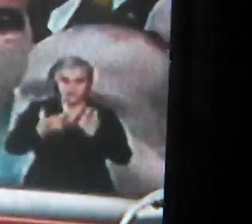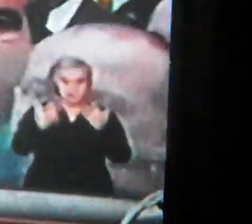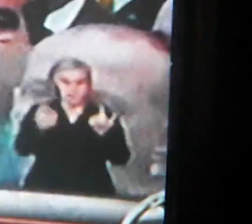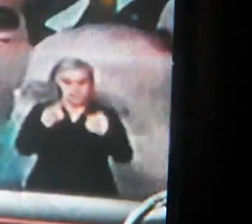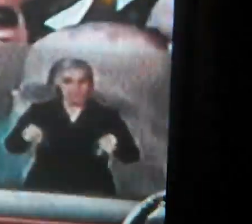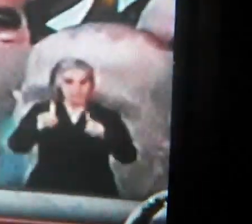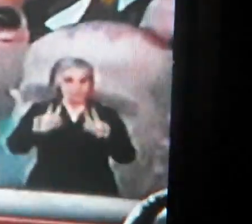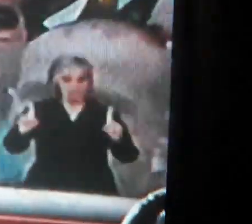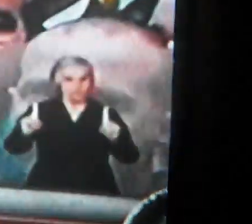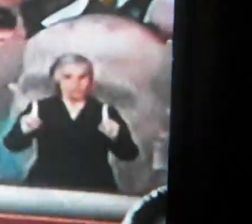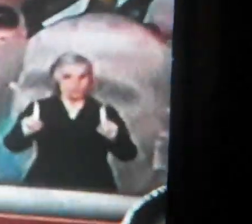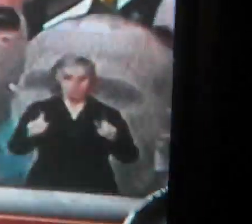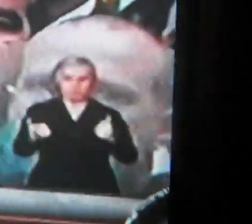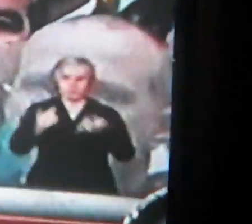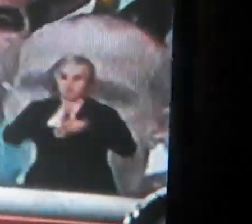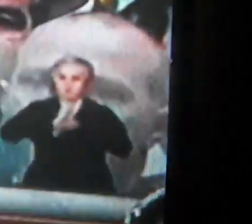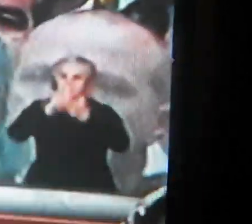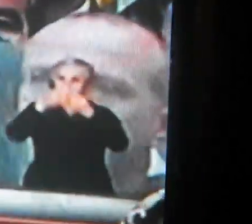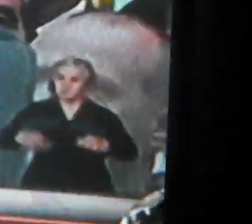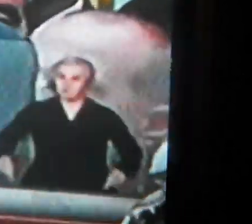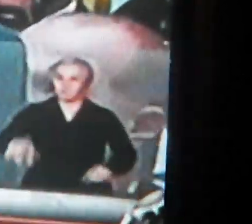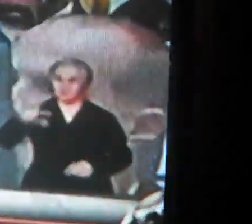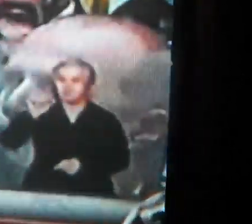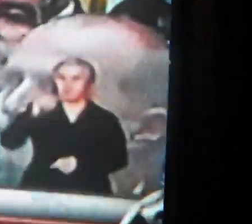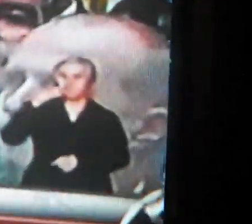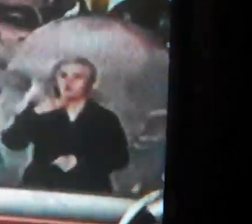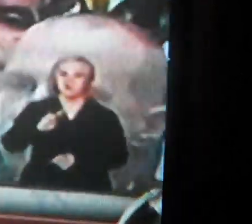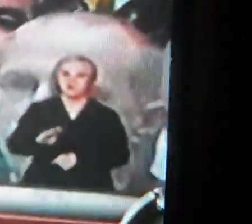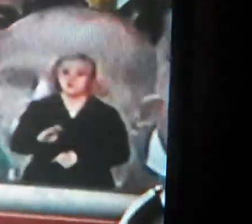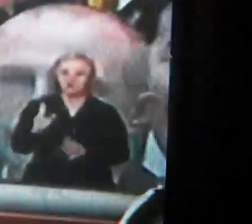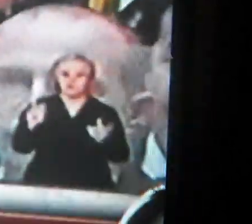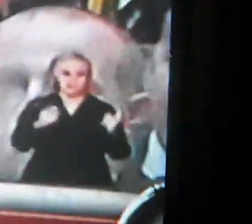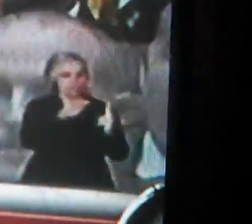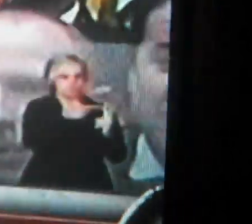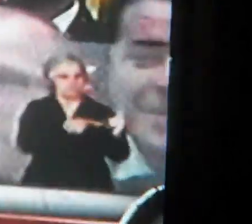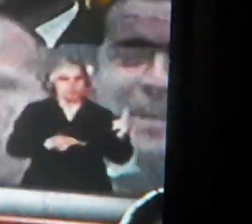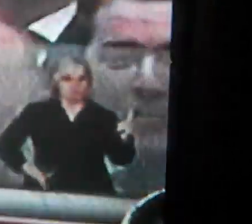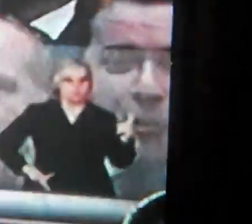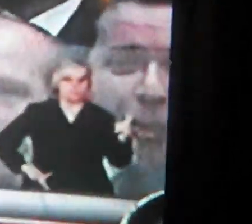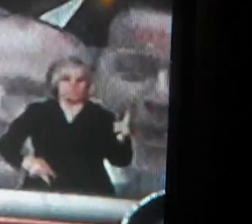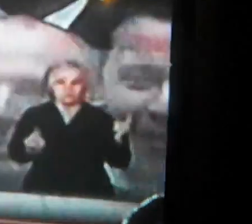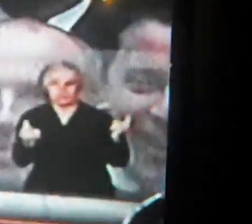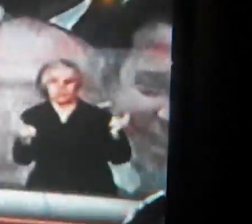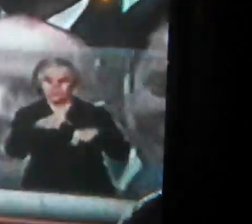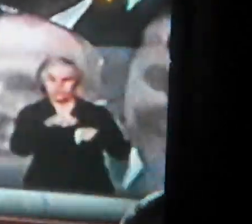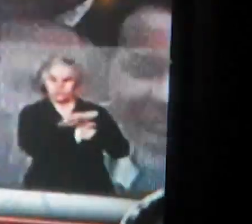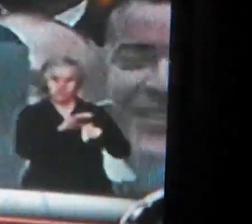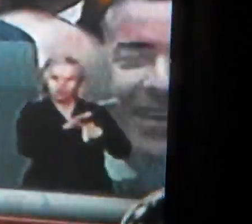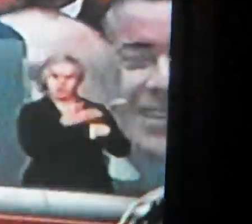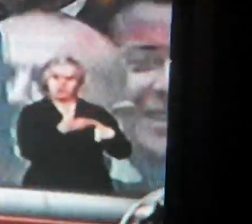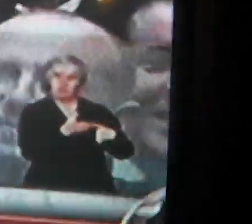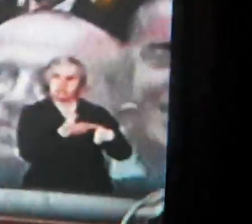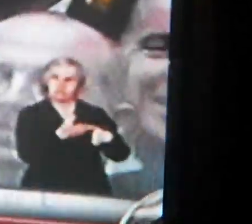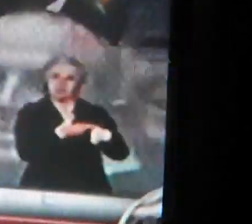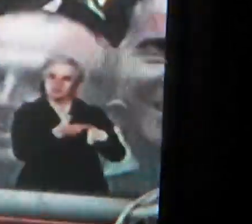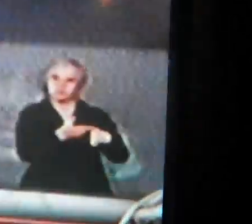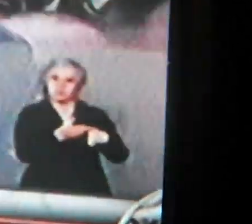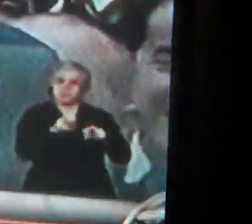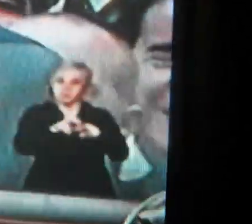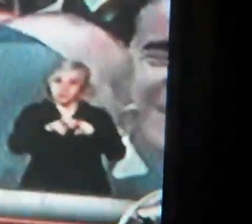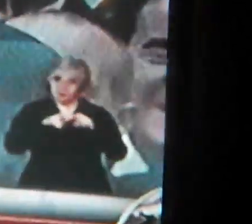do povo, dando prejuízo de 90 bilhões. Uma presidente que infringiu a Constituição brasileira e que